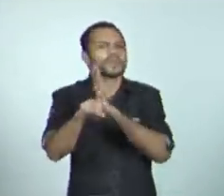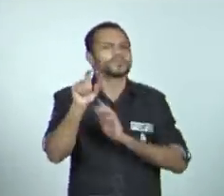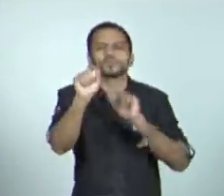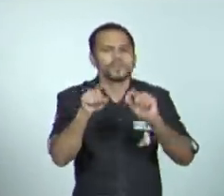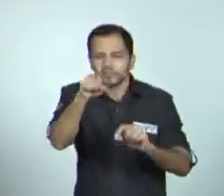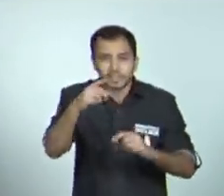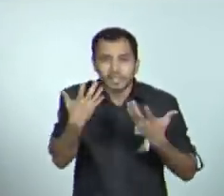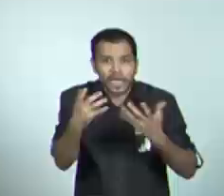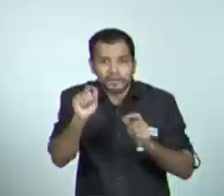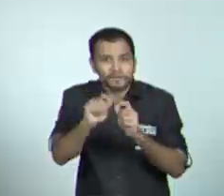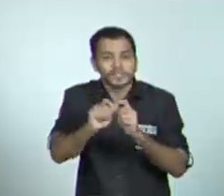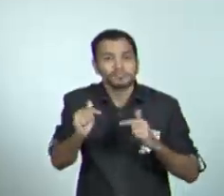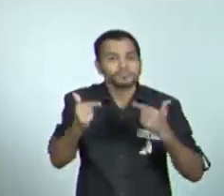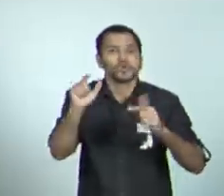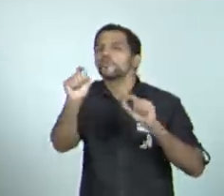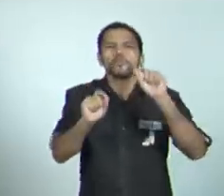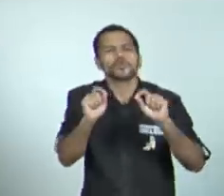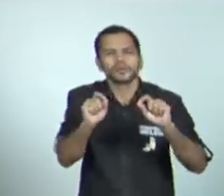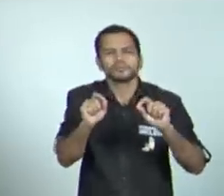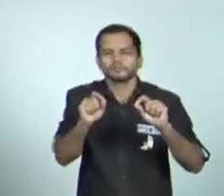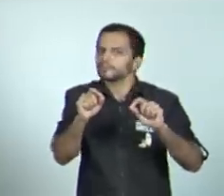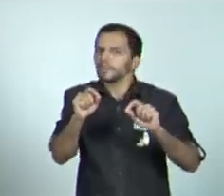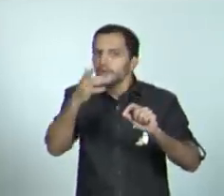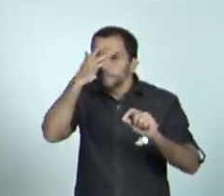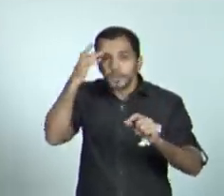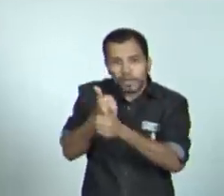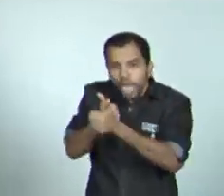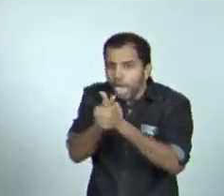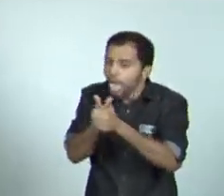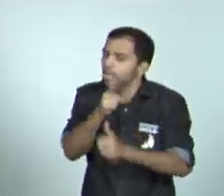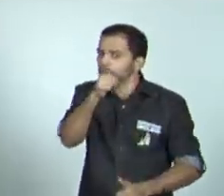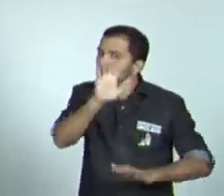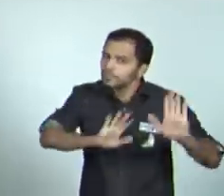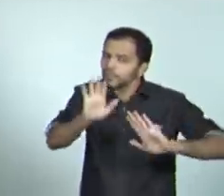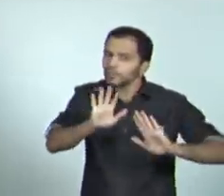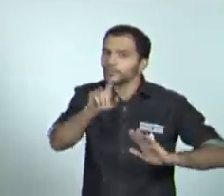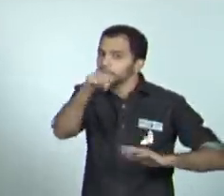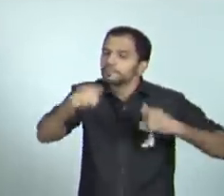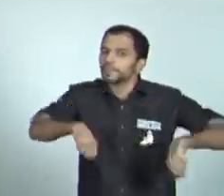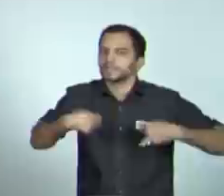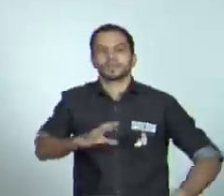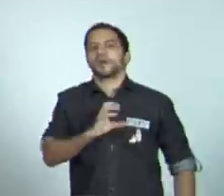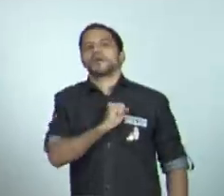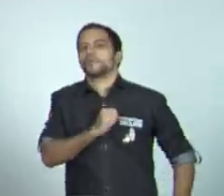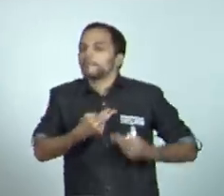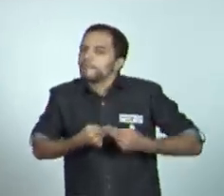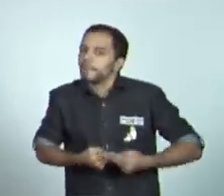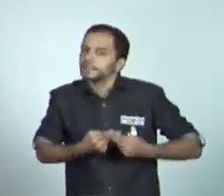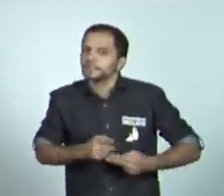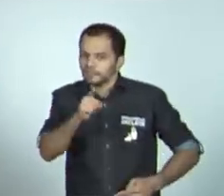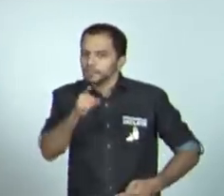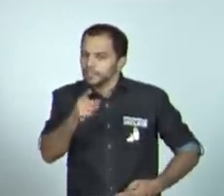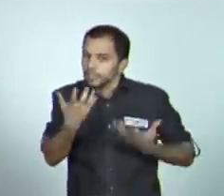vamos falar alguma coisa que você não quer ouvir você vai ter que agir com muito amor e paciência mas você tá disposto a sofrer qualquer dano